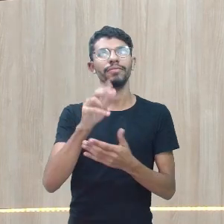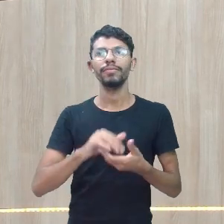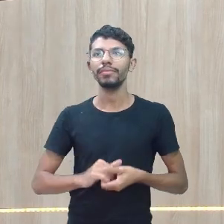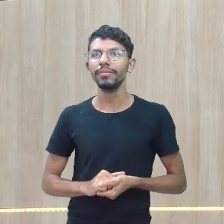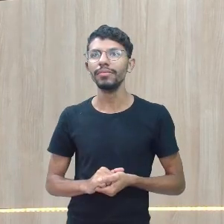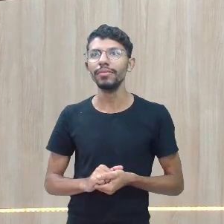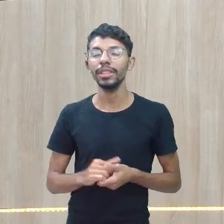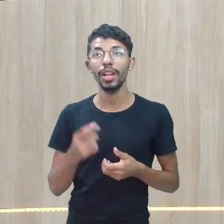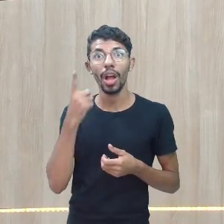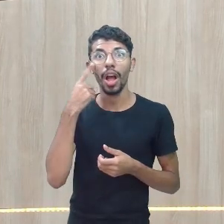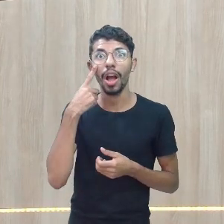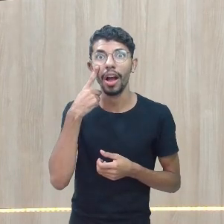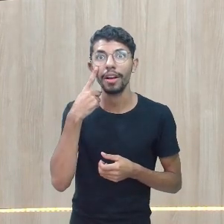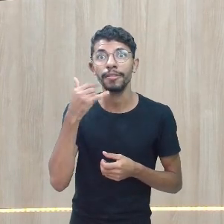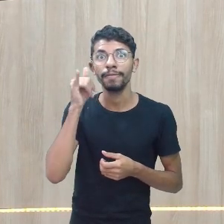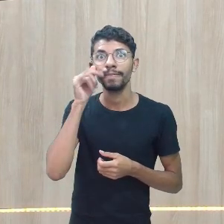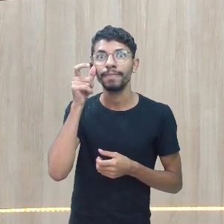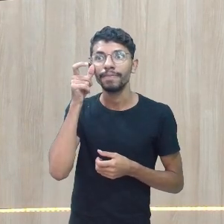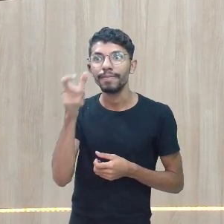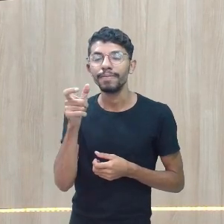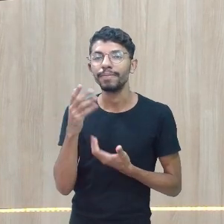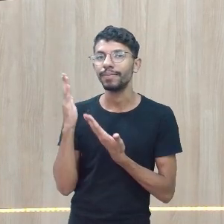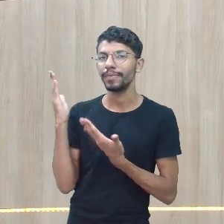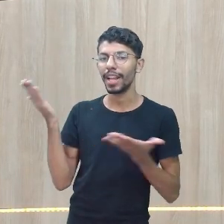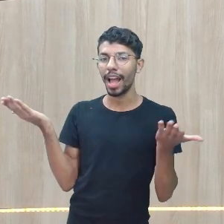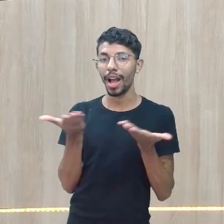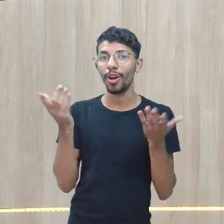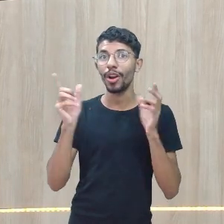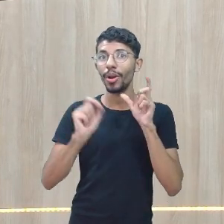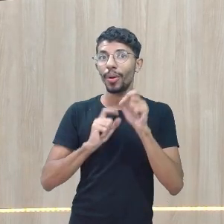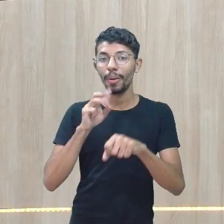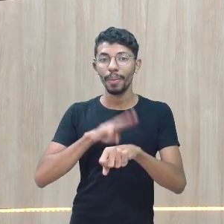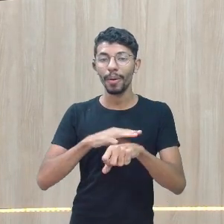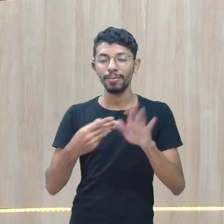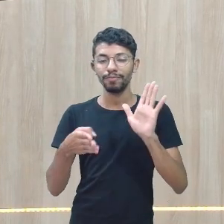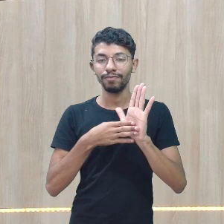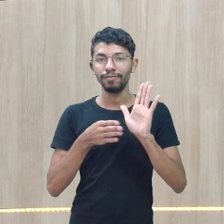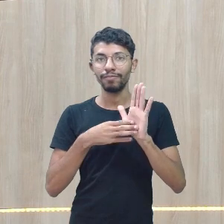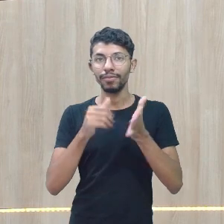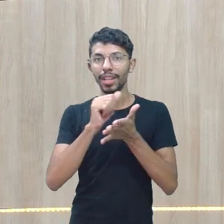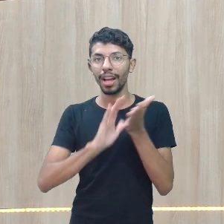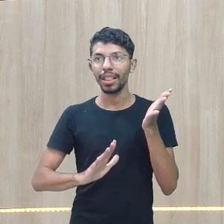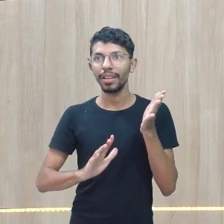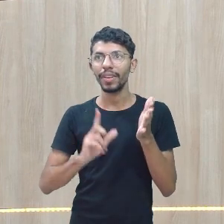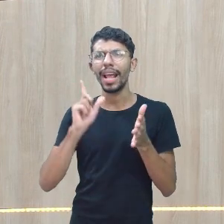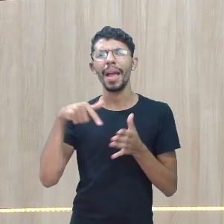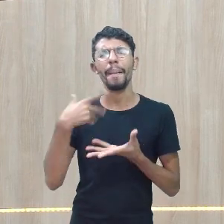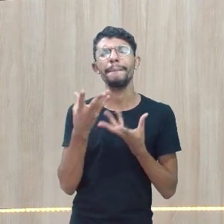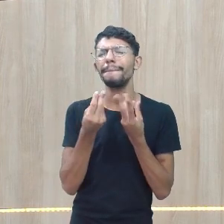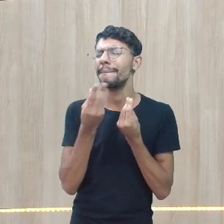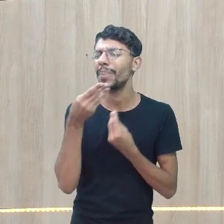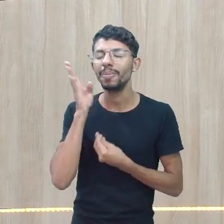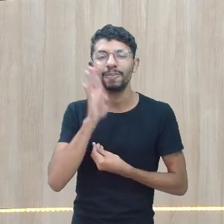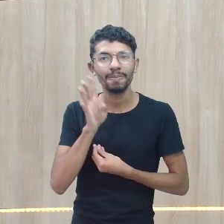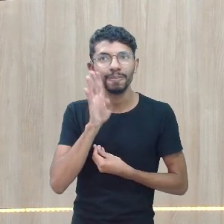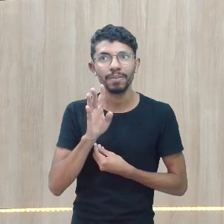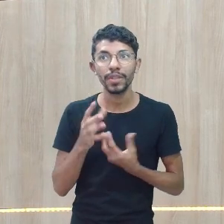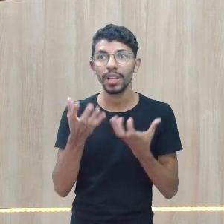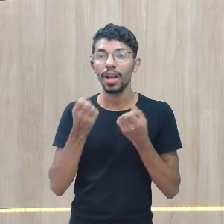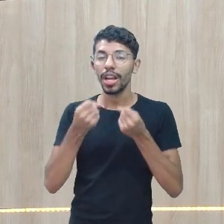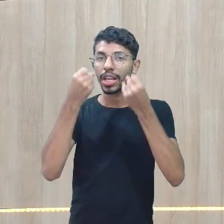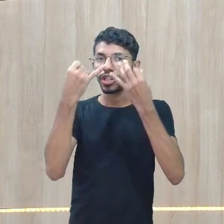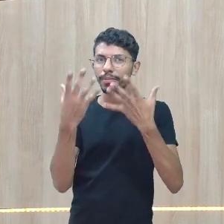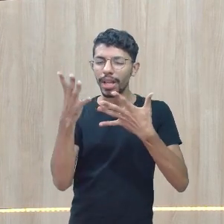Veja que interessante, eu agora vou propor uma atividade. Essa atividade é muito legal. Eu quero explicar com